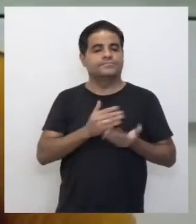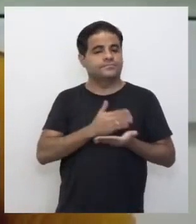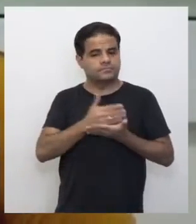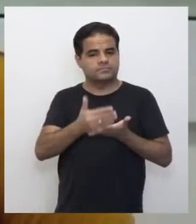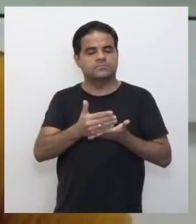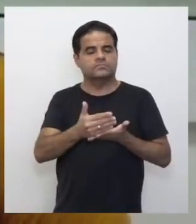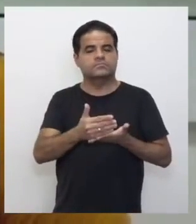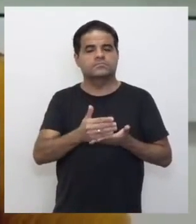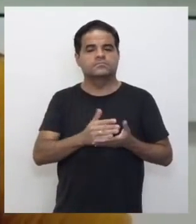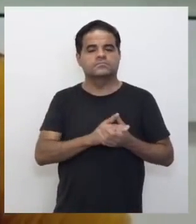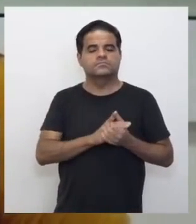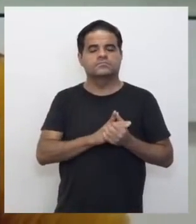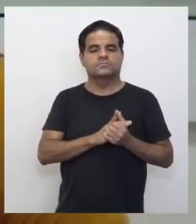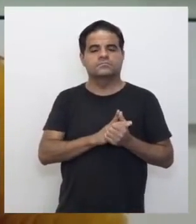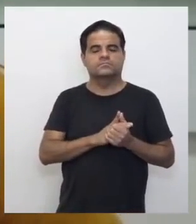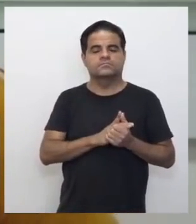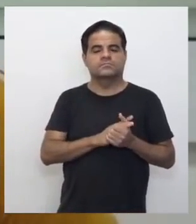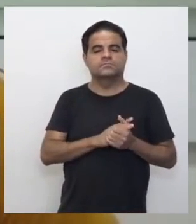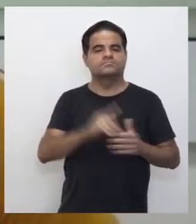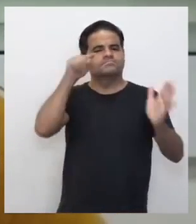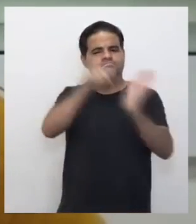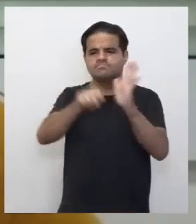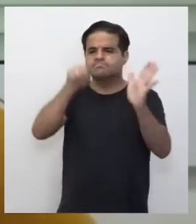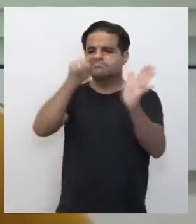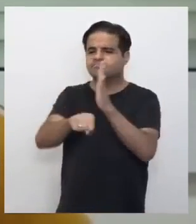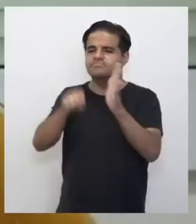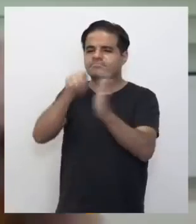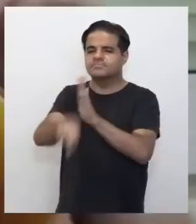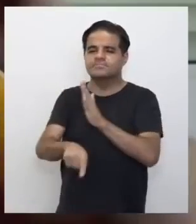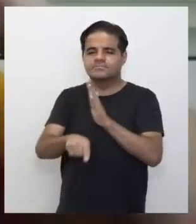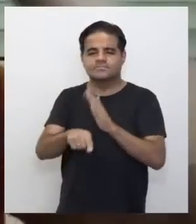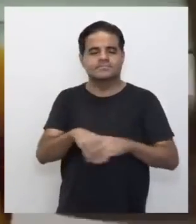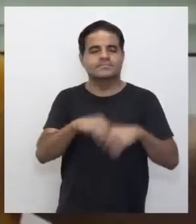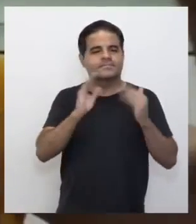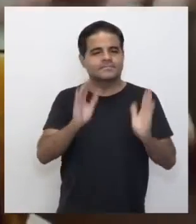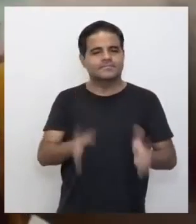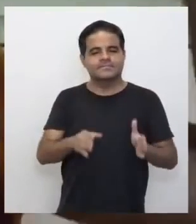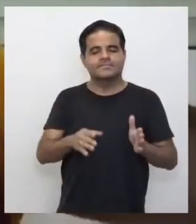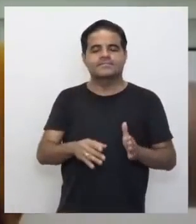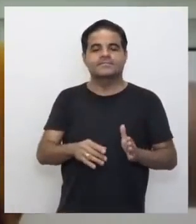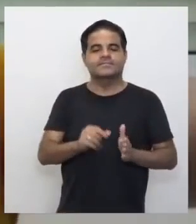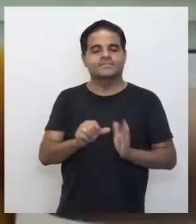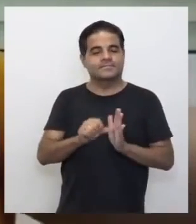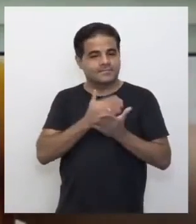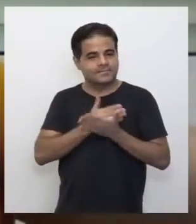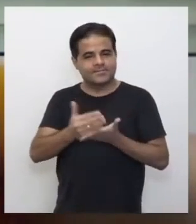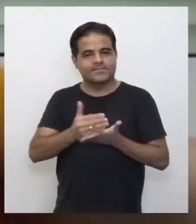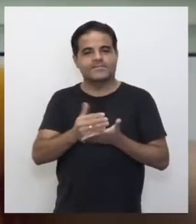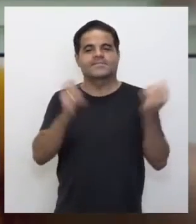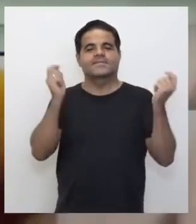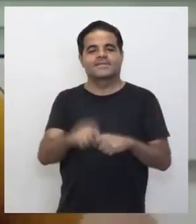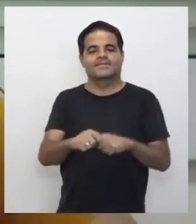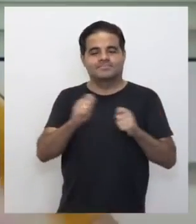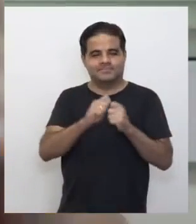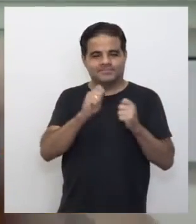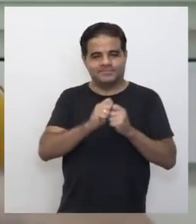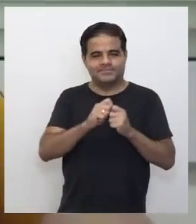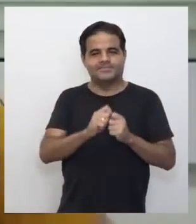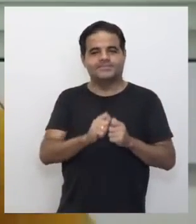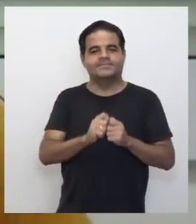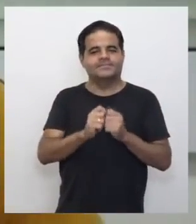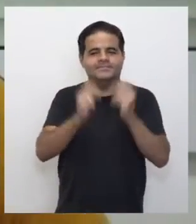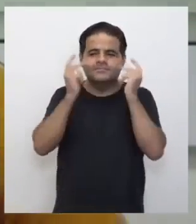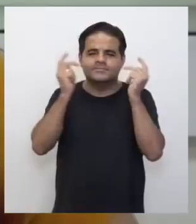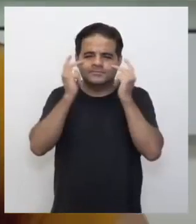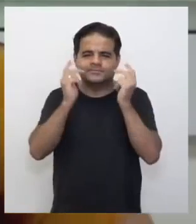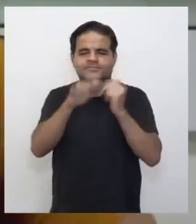partir de questionamentos. Que inicialmente poderiam ter feito parte do senso